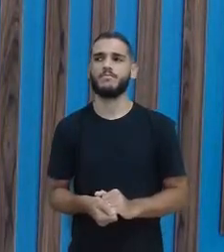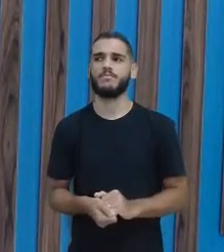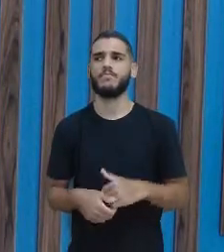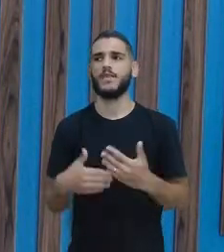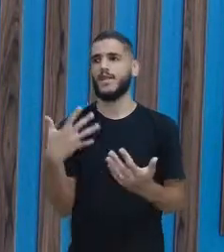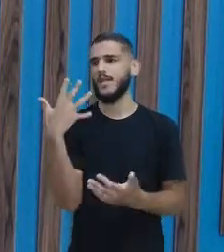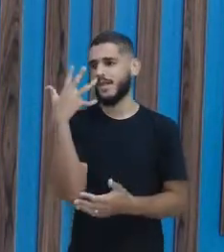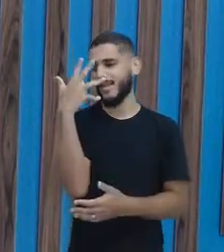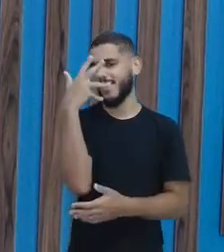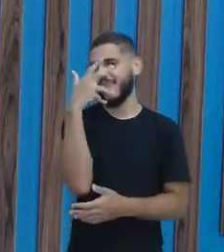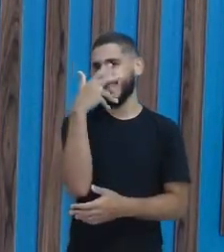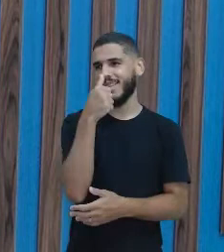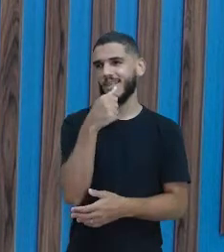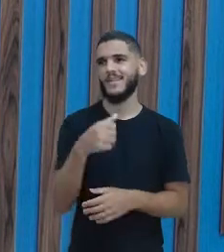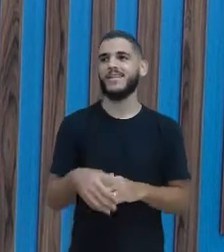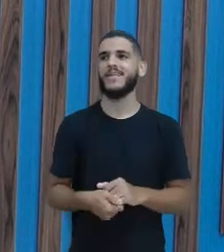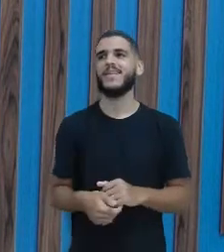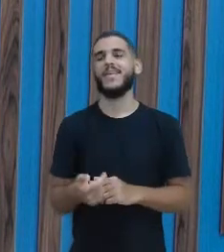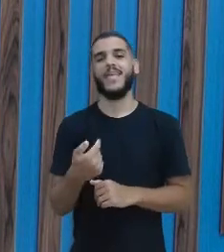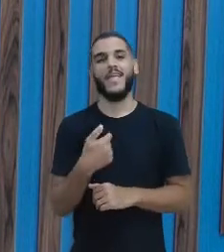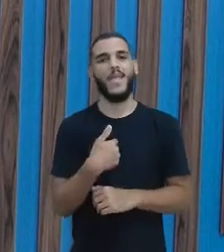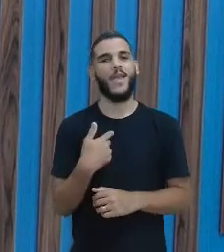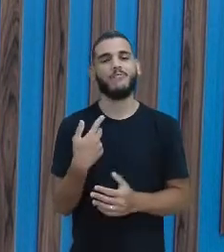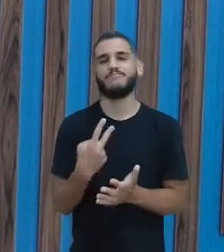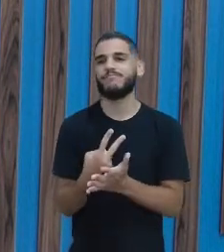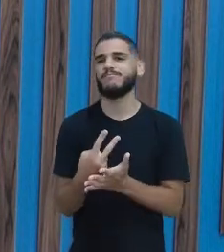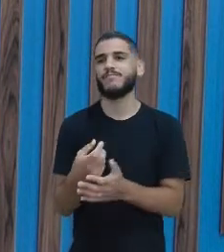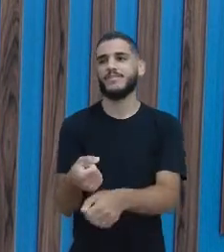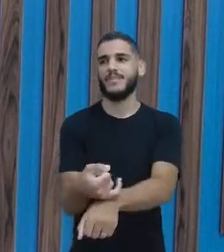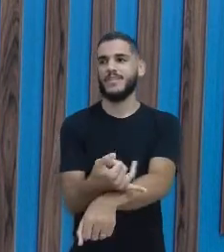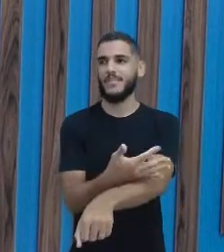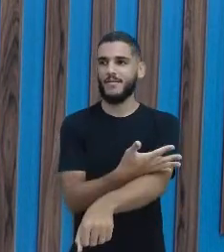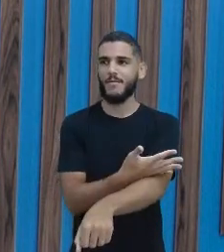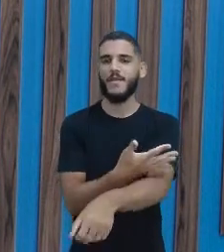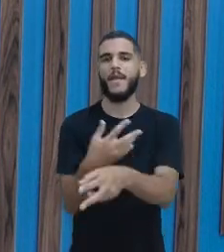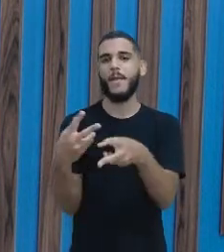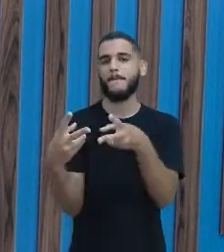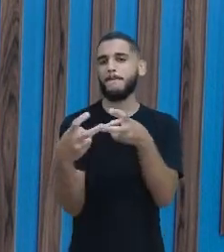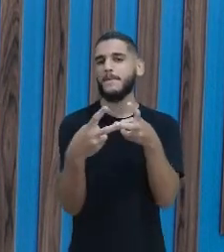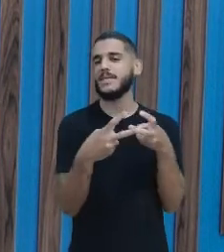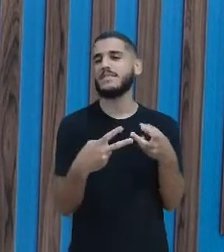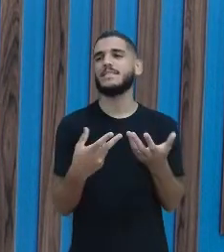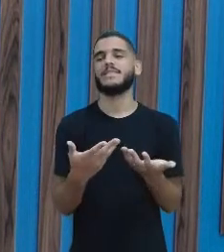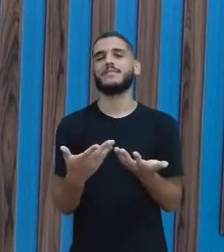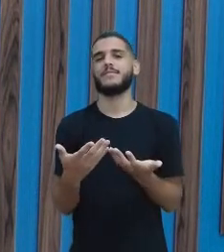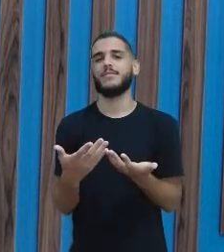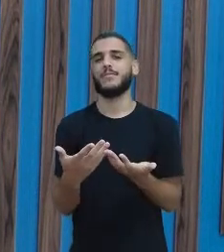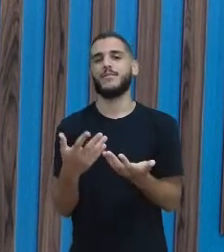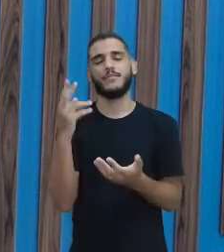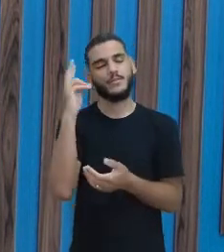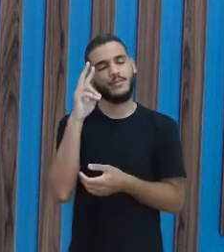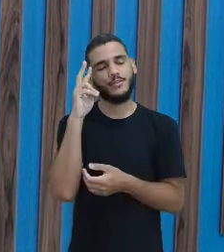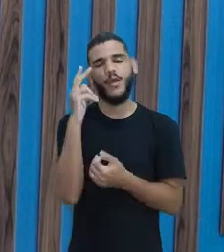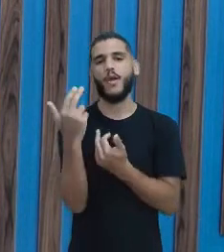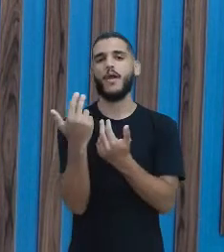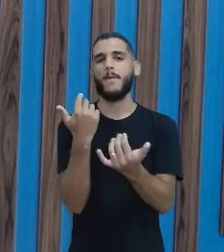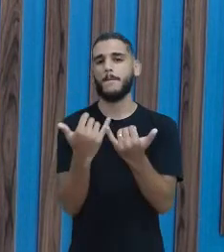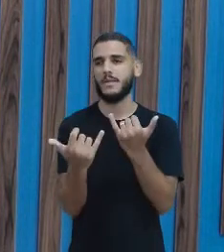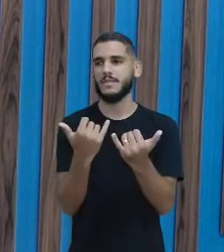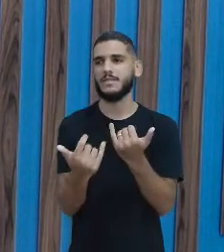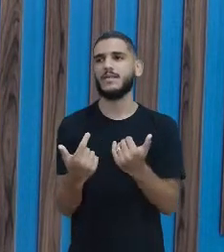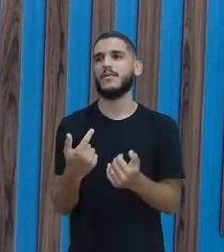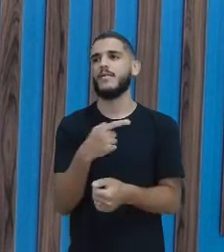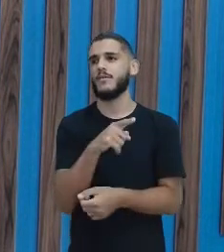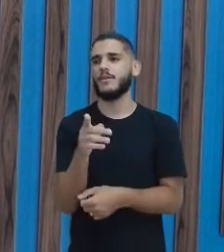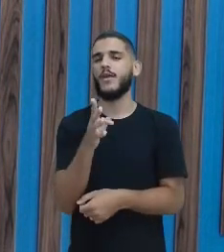Que lindo, né? Eu sempre me emociono quando eu vejo histórias desse tipo. Vocês conheciam, gente? Eu